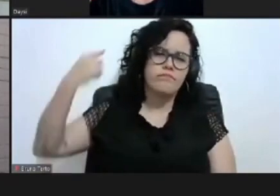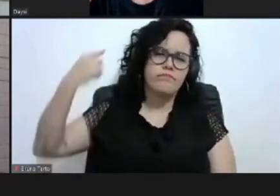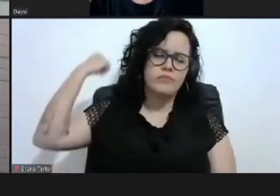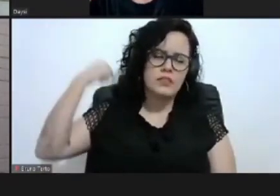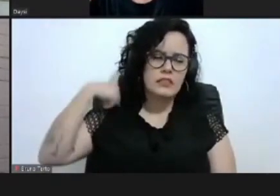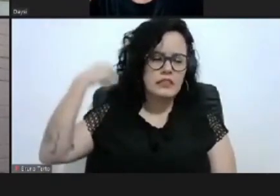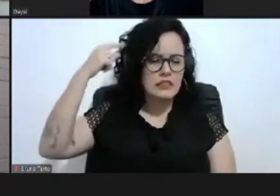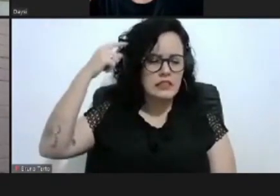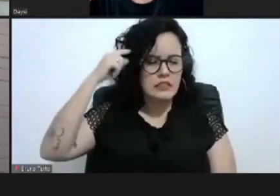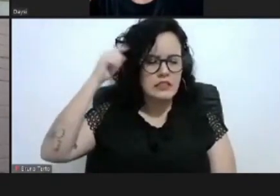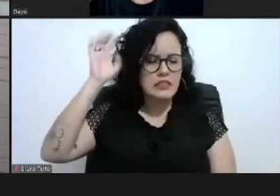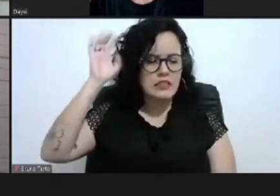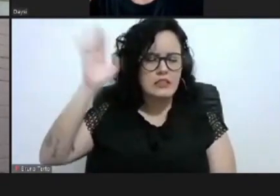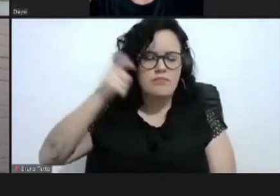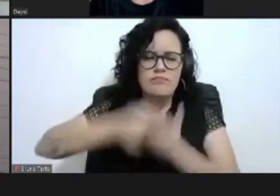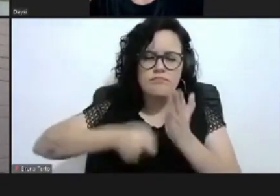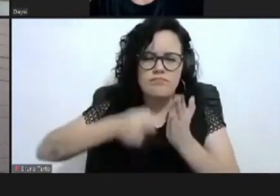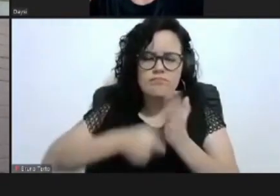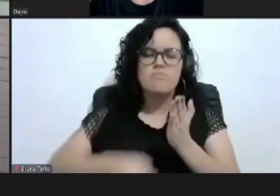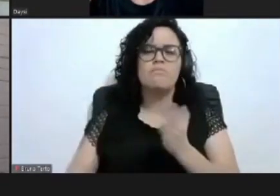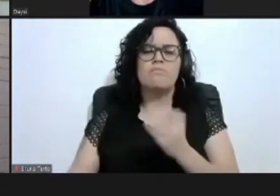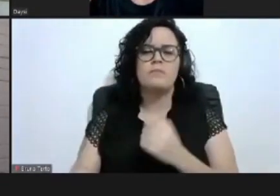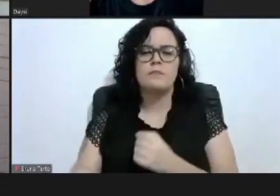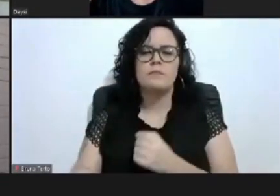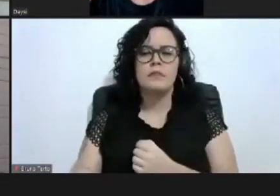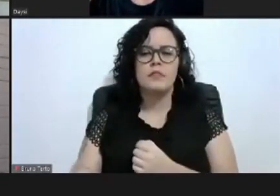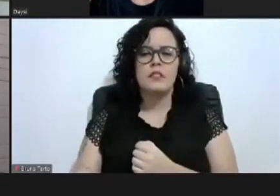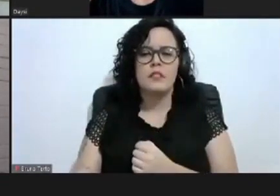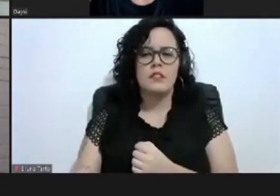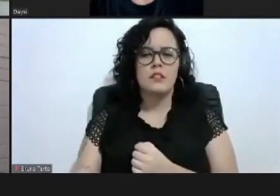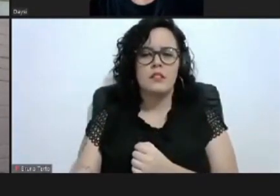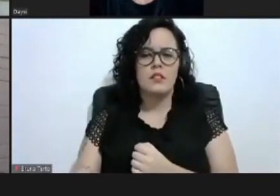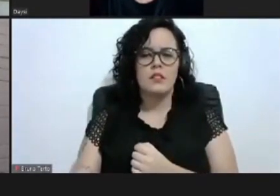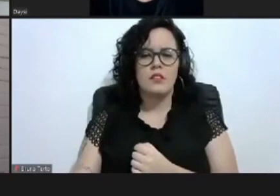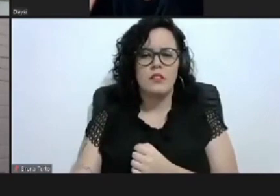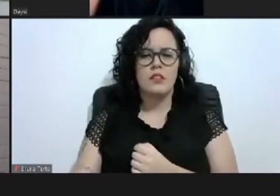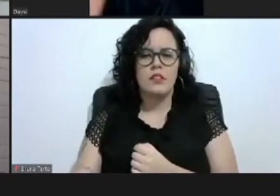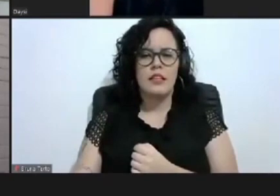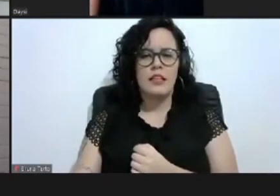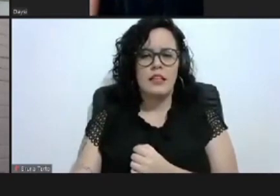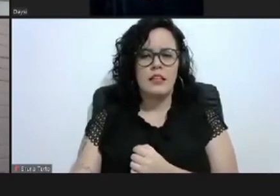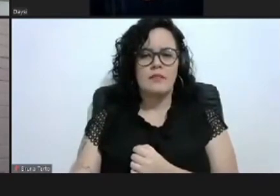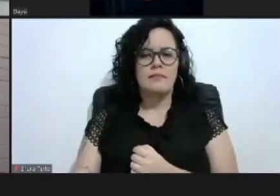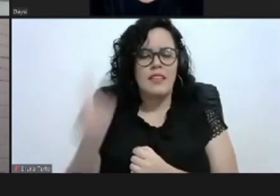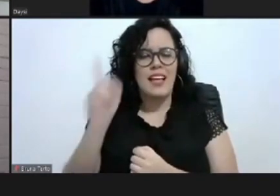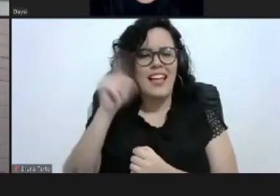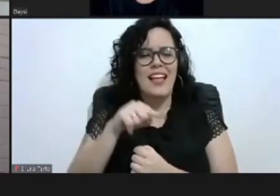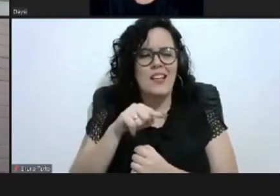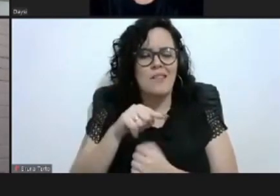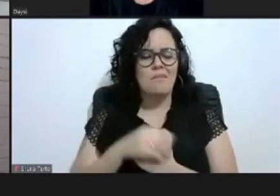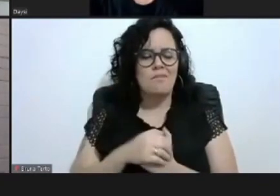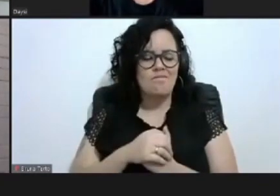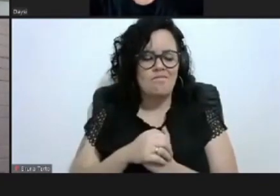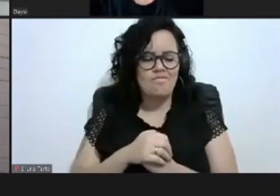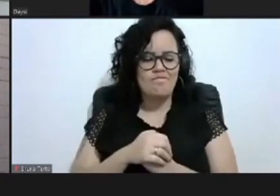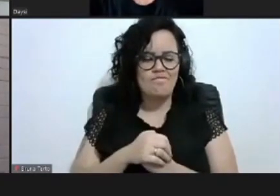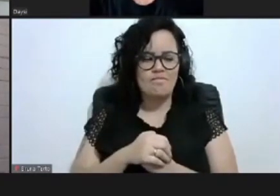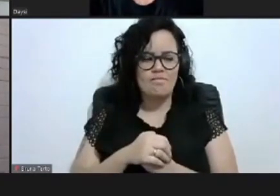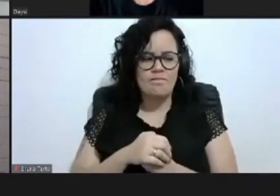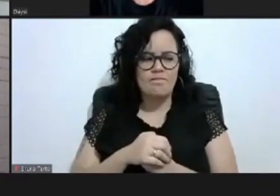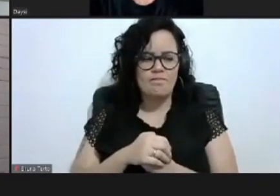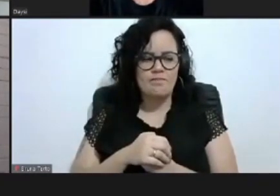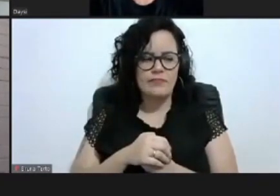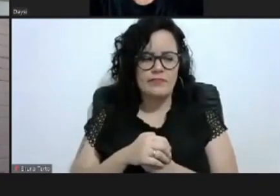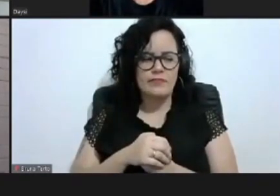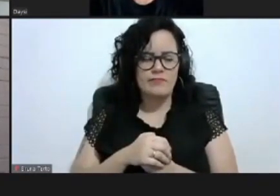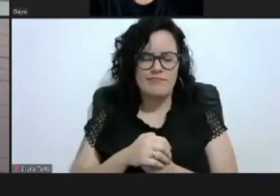tema, que foi uma situação, enfim, vou contar para vocês, relatar para vocês, vocês entenderem. Mais ou